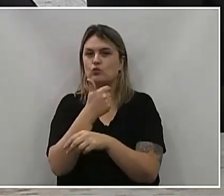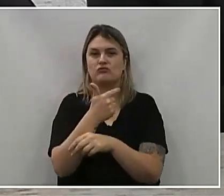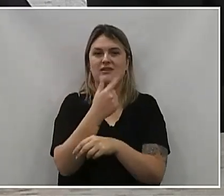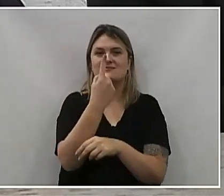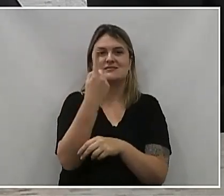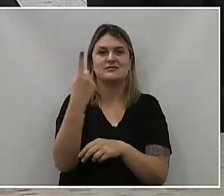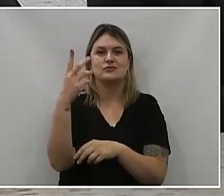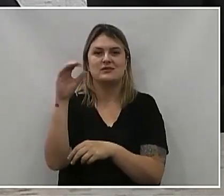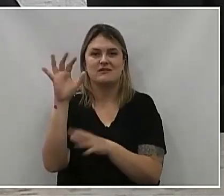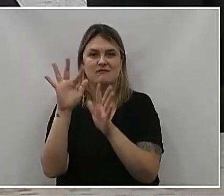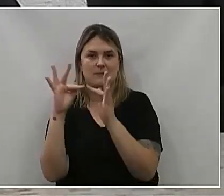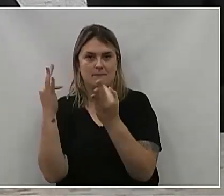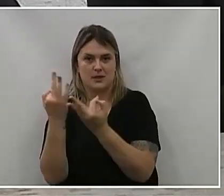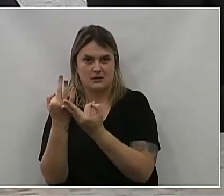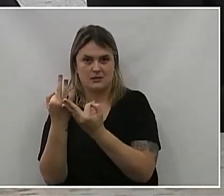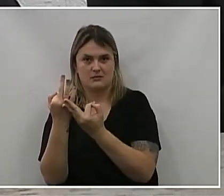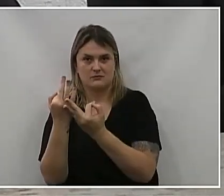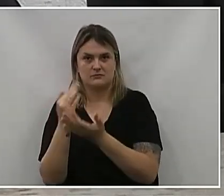110 famílias naquele bairro.